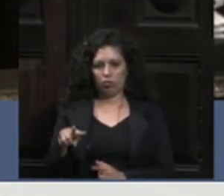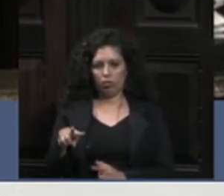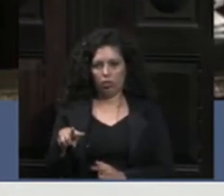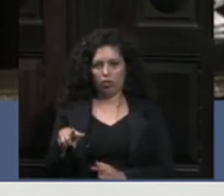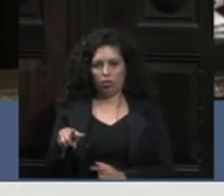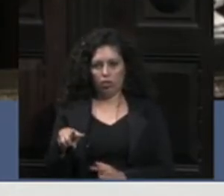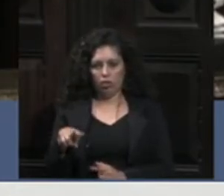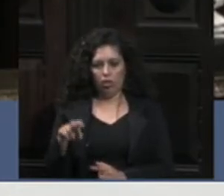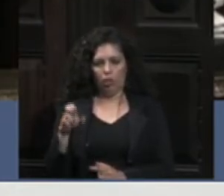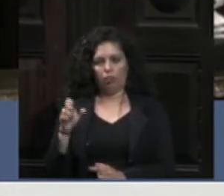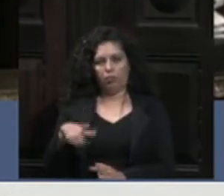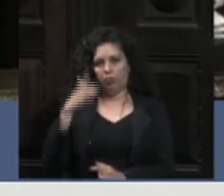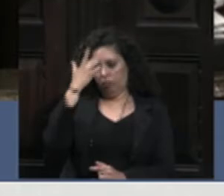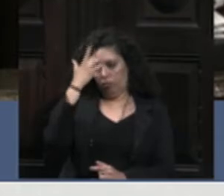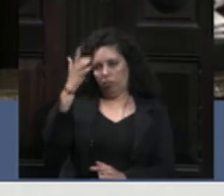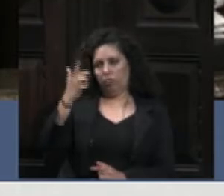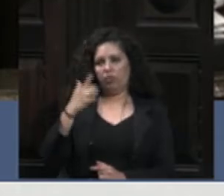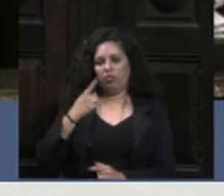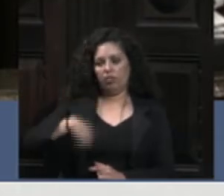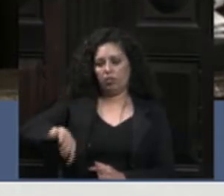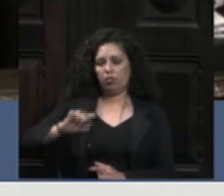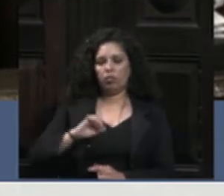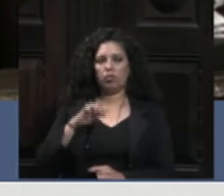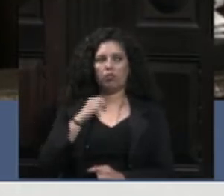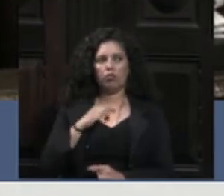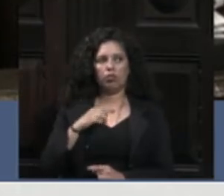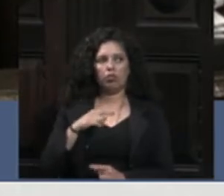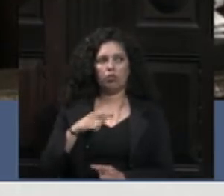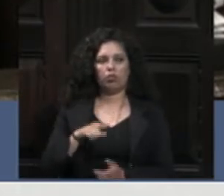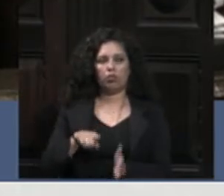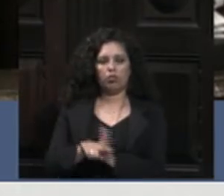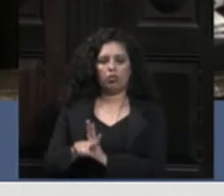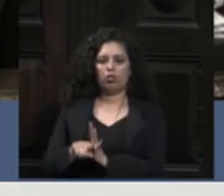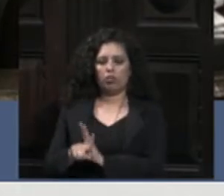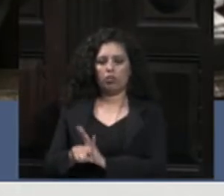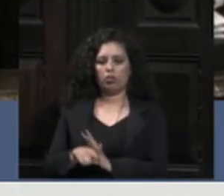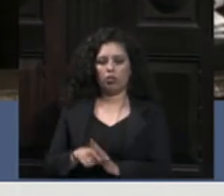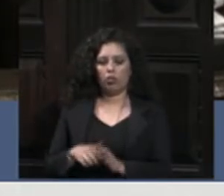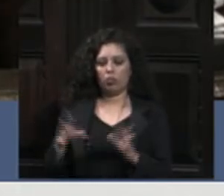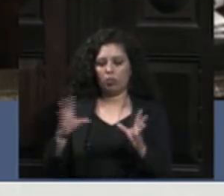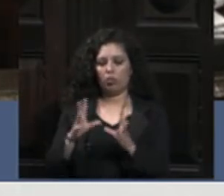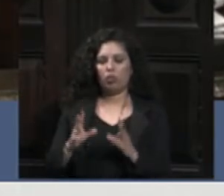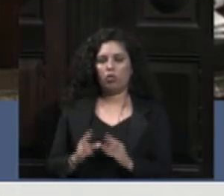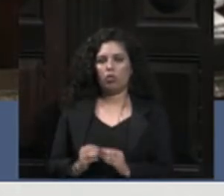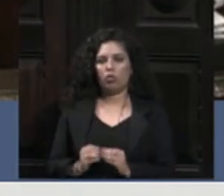mais fácil de ser cobrada, porque resultava de um refis.